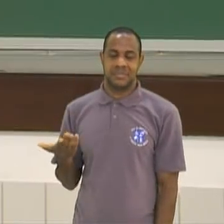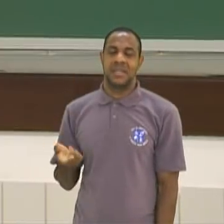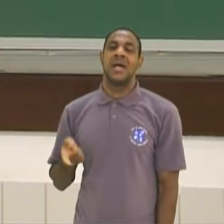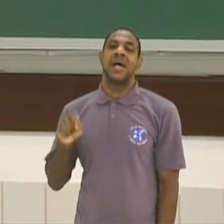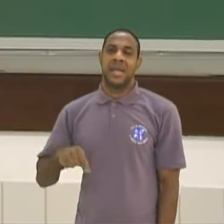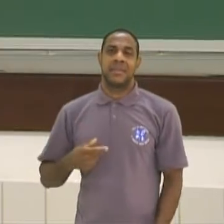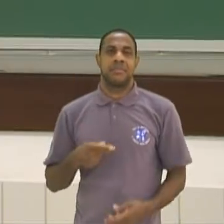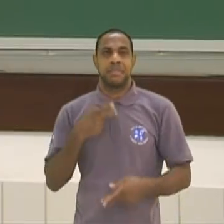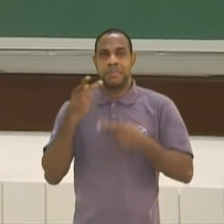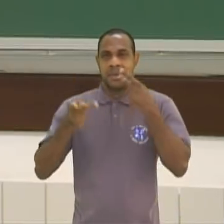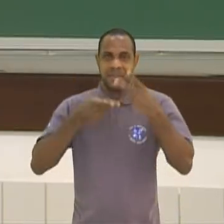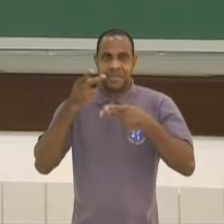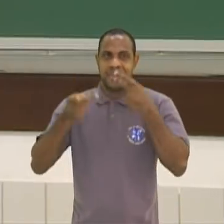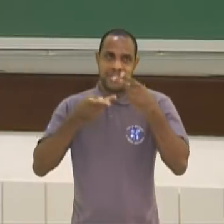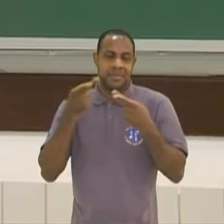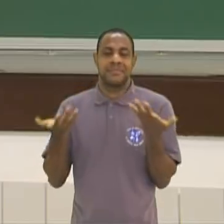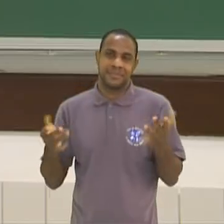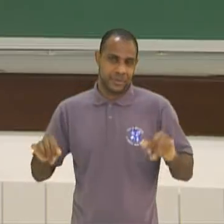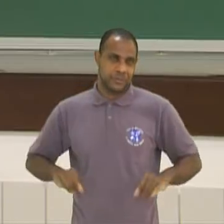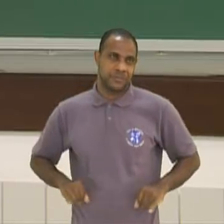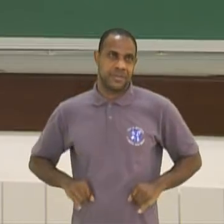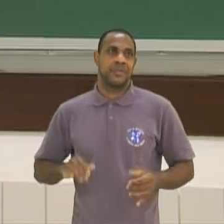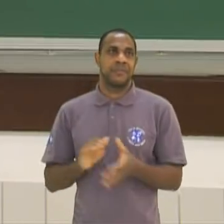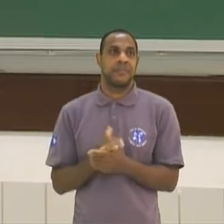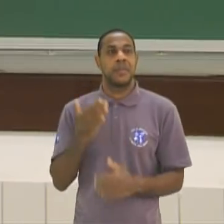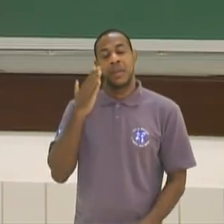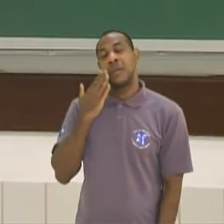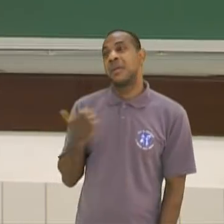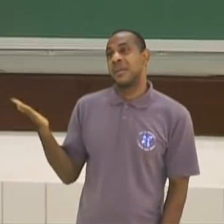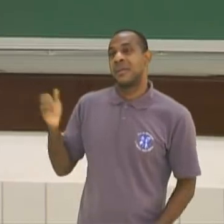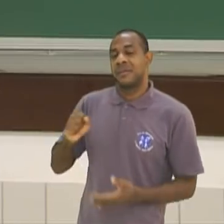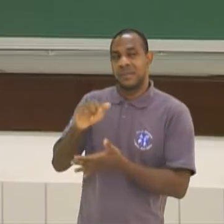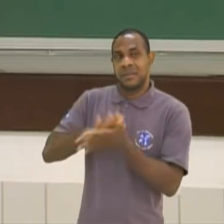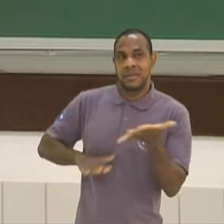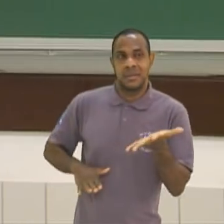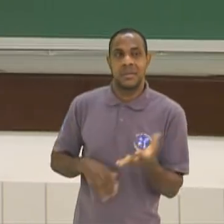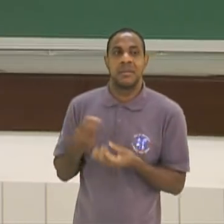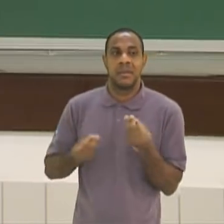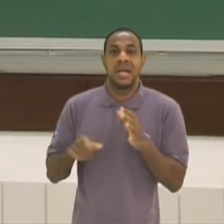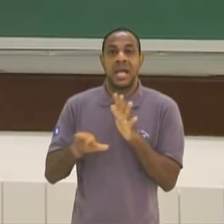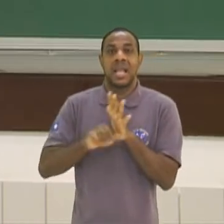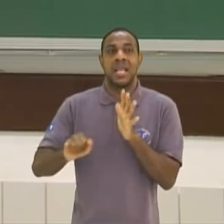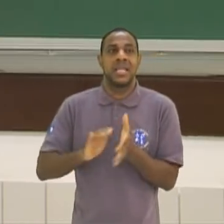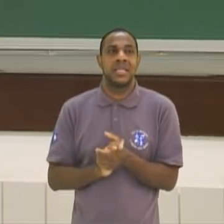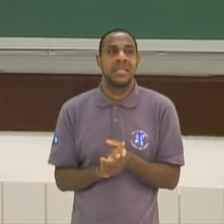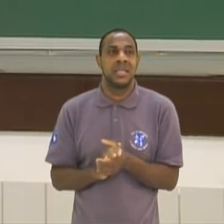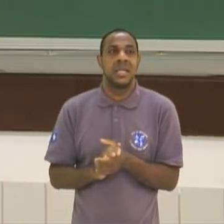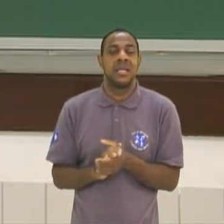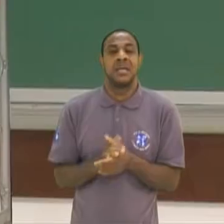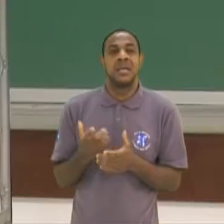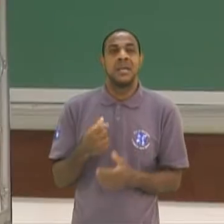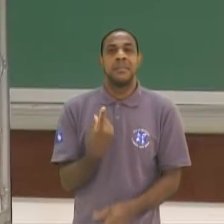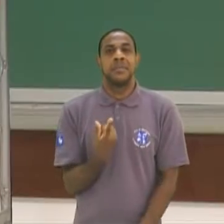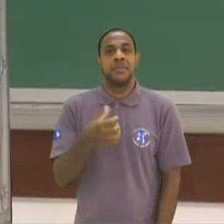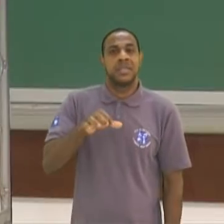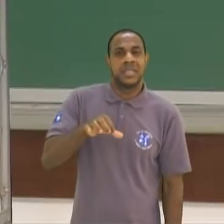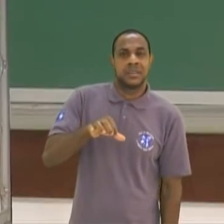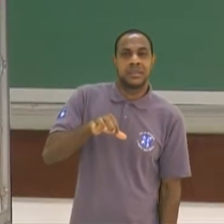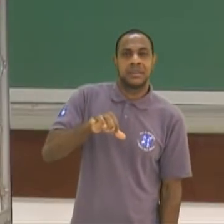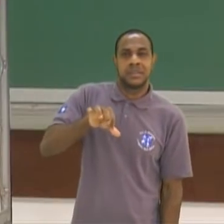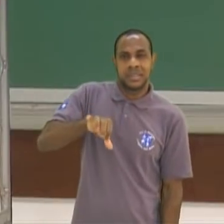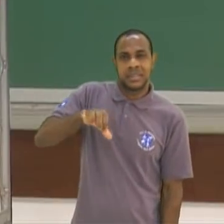críticas que a lei da anistia sofreu. Então, sobre a lei da anistia, a anistia política de